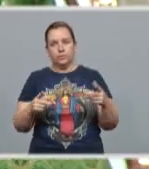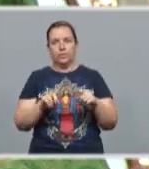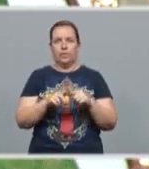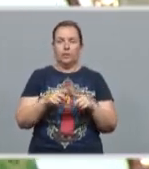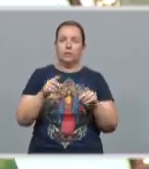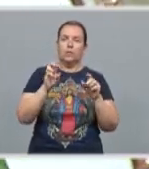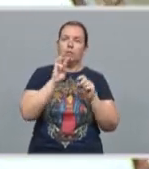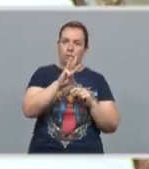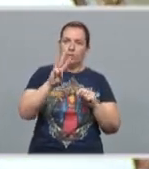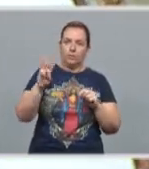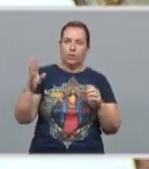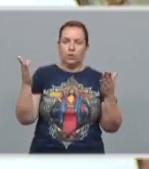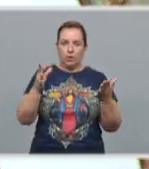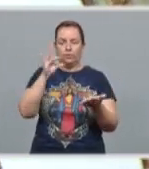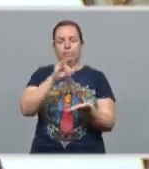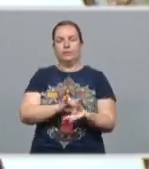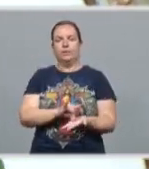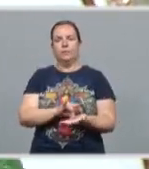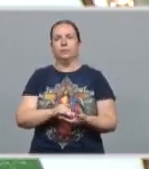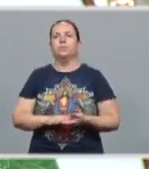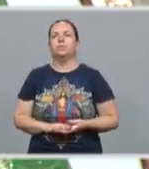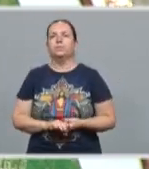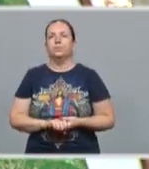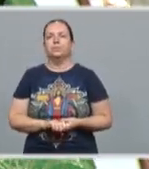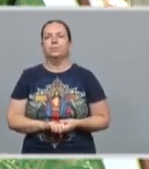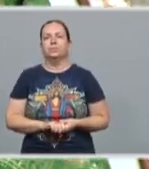site já é oficial.